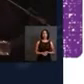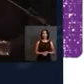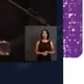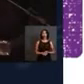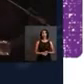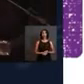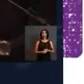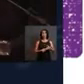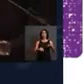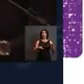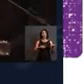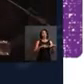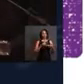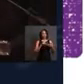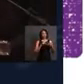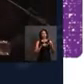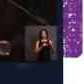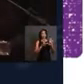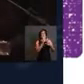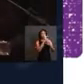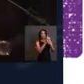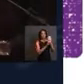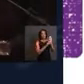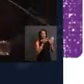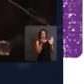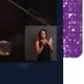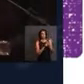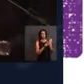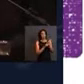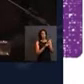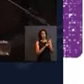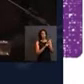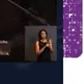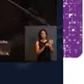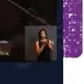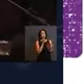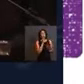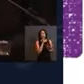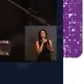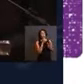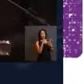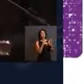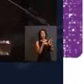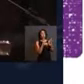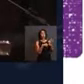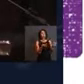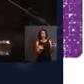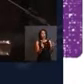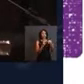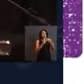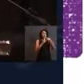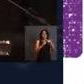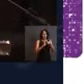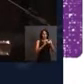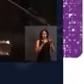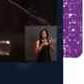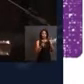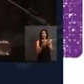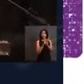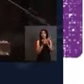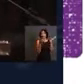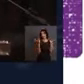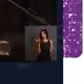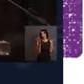material didático estruturado e um modelo de formação que esteja atrelado a esse material.